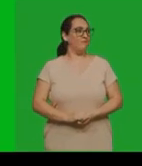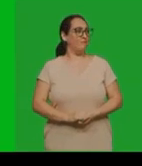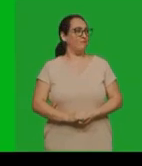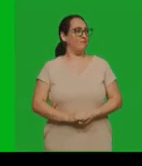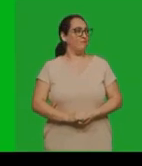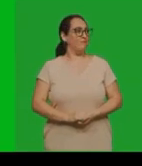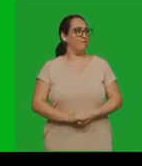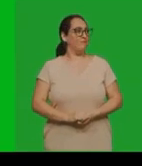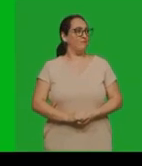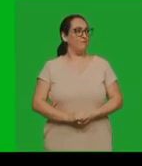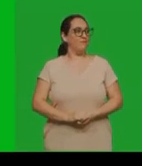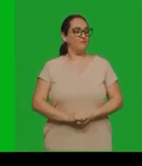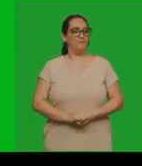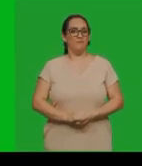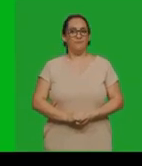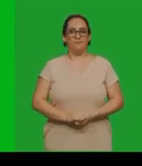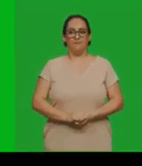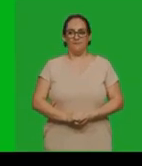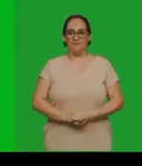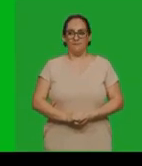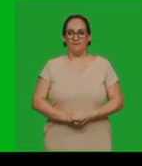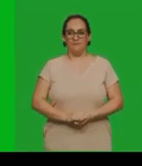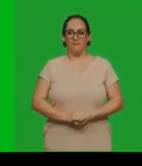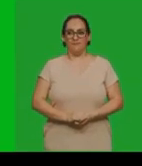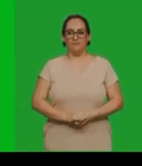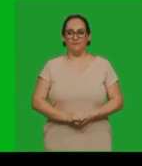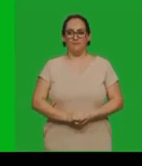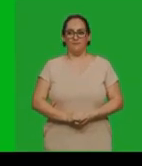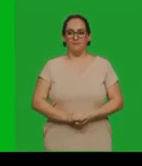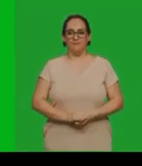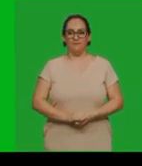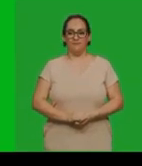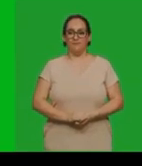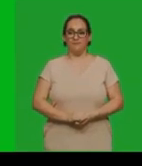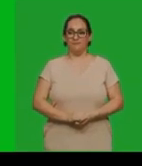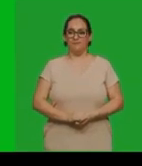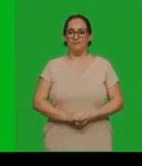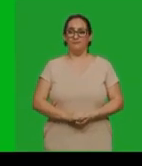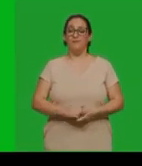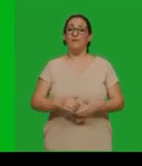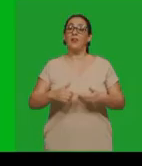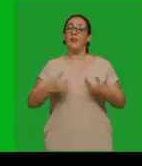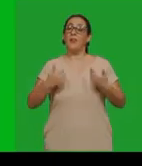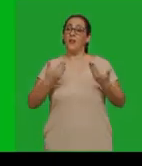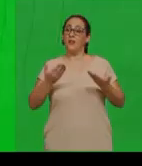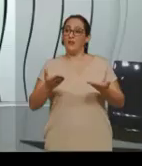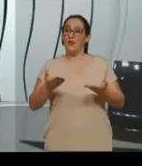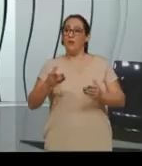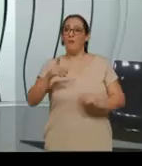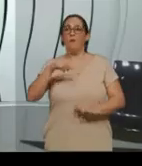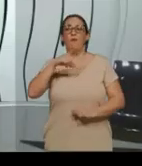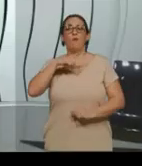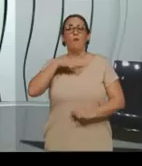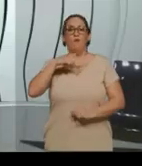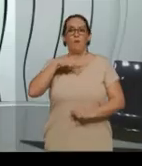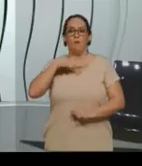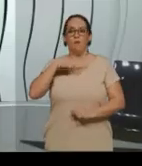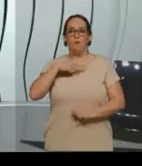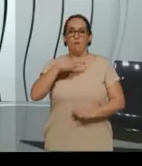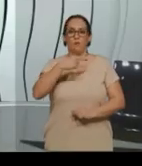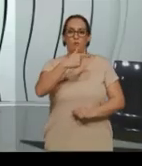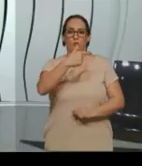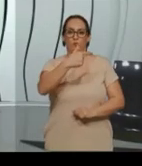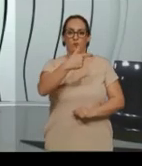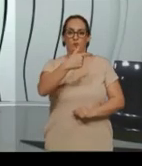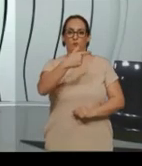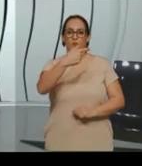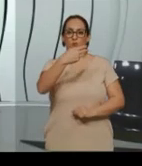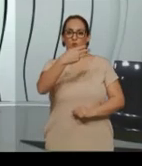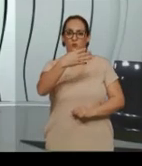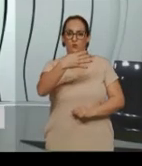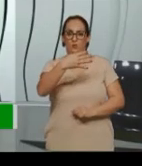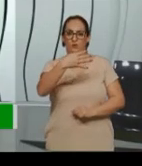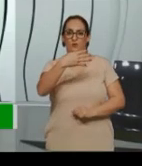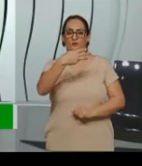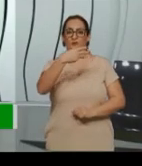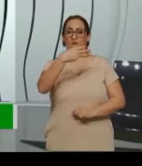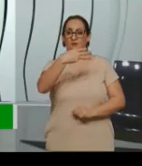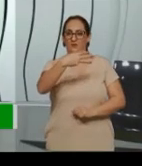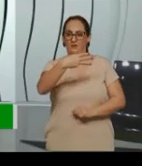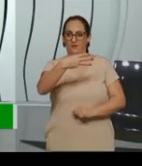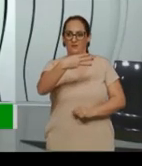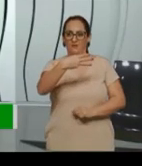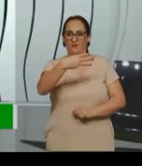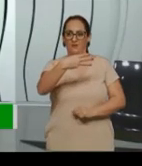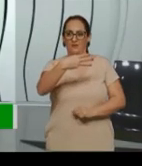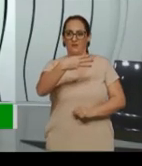até. Fica à Sim. vontade. Então, eu tenho 243.